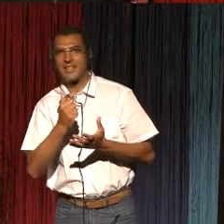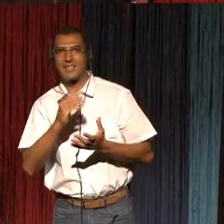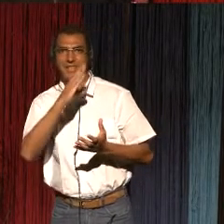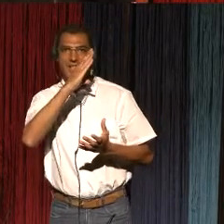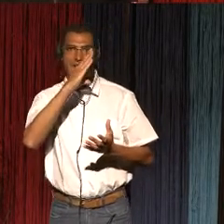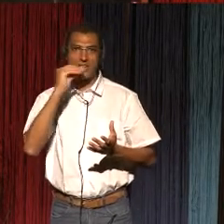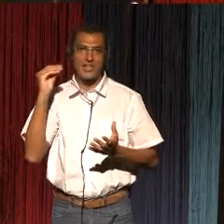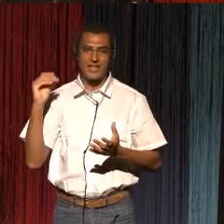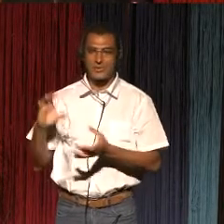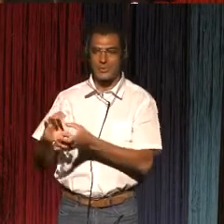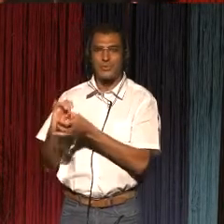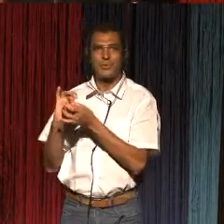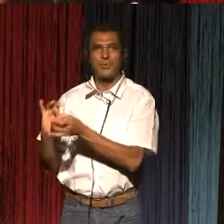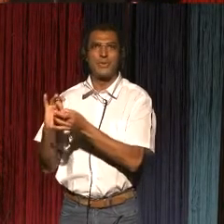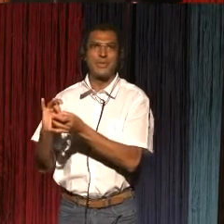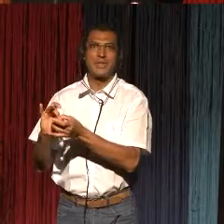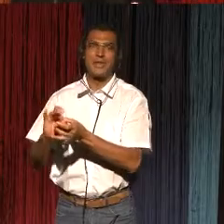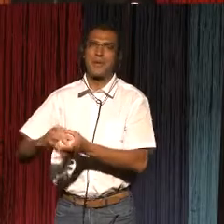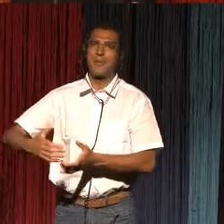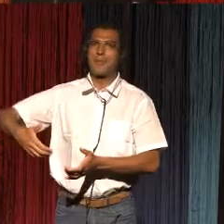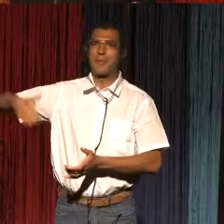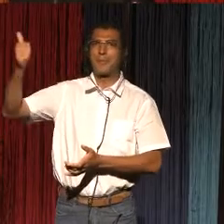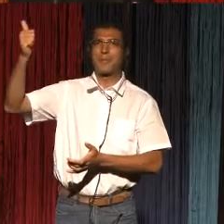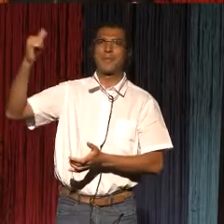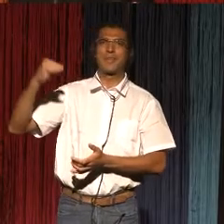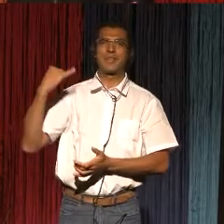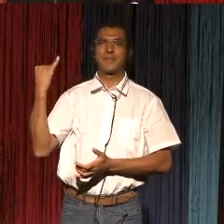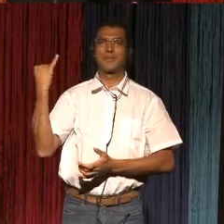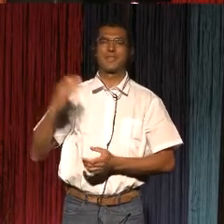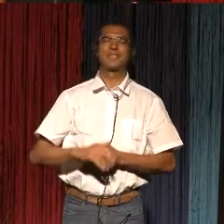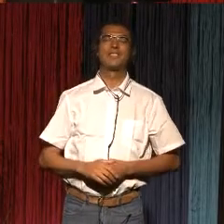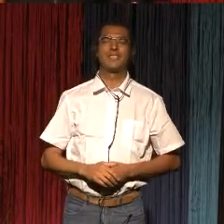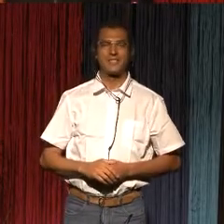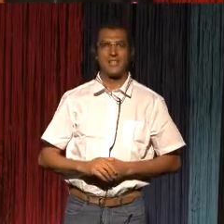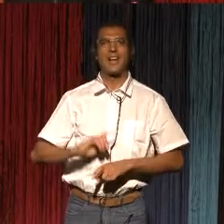que o adulto se preocupava com ele, o resultado era melhor.